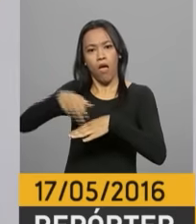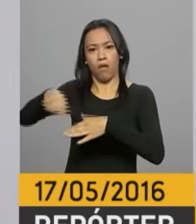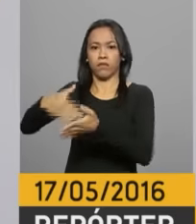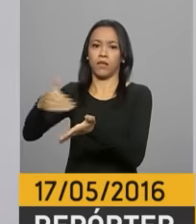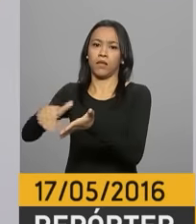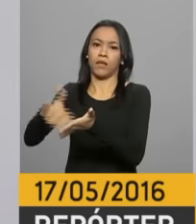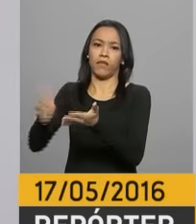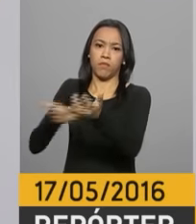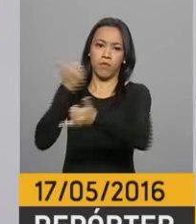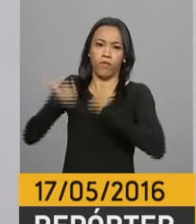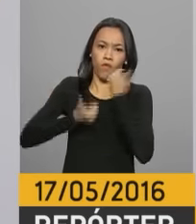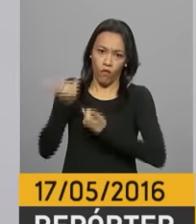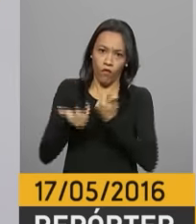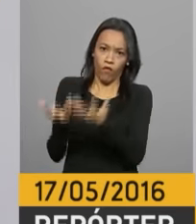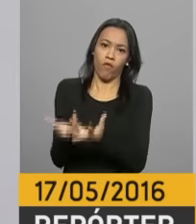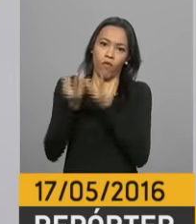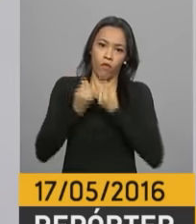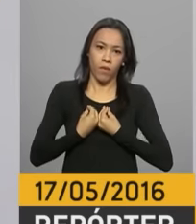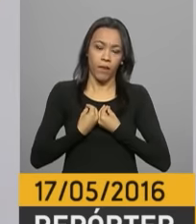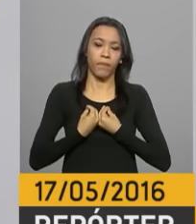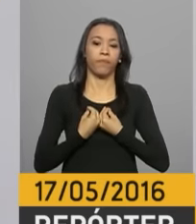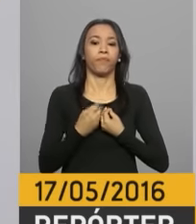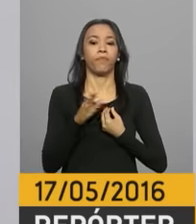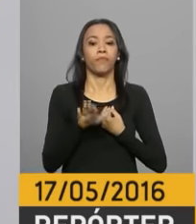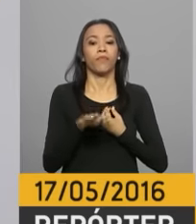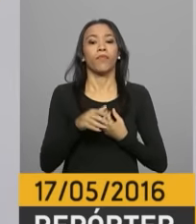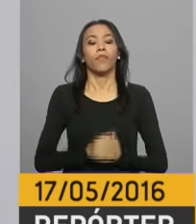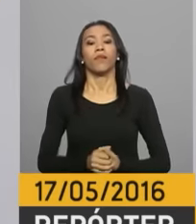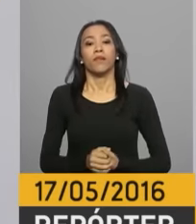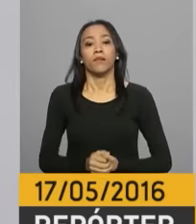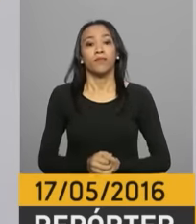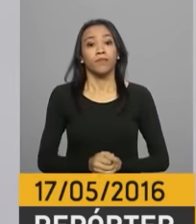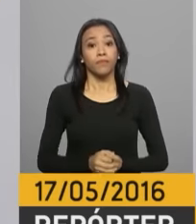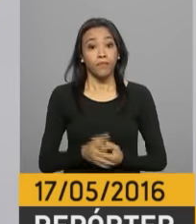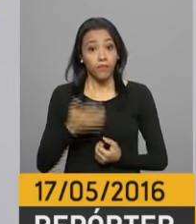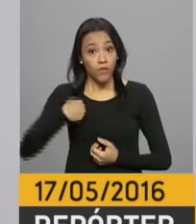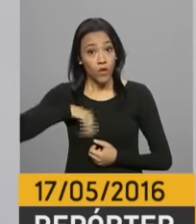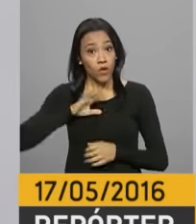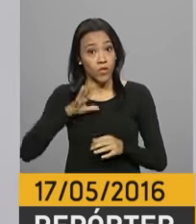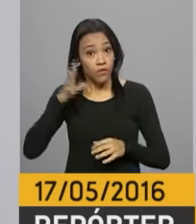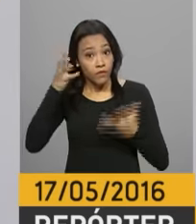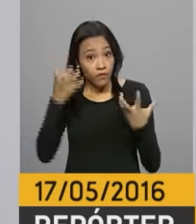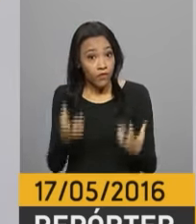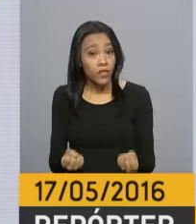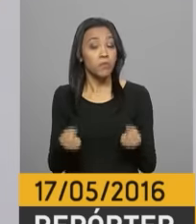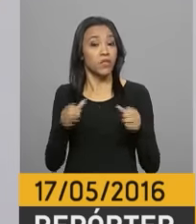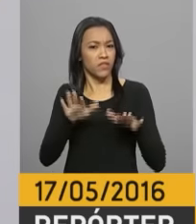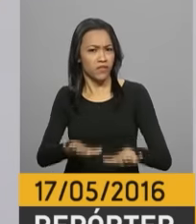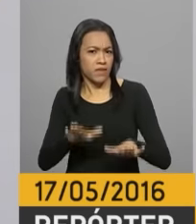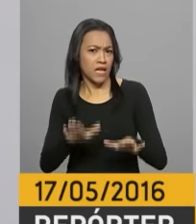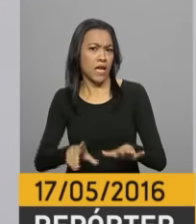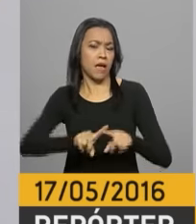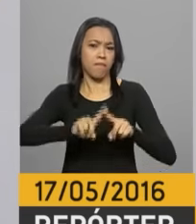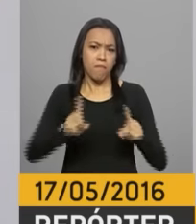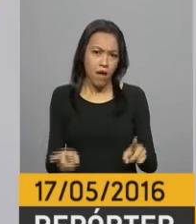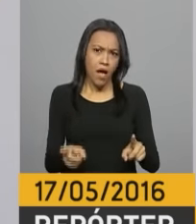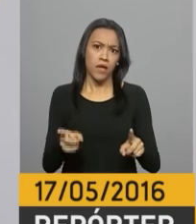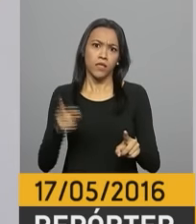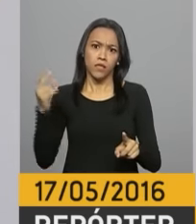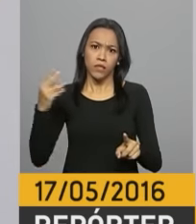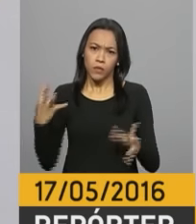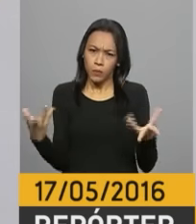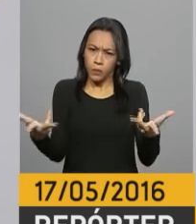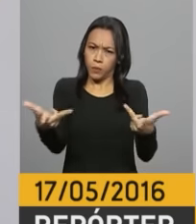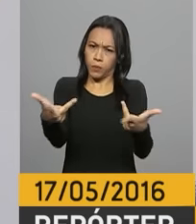Repetindo aquele mantra, vamos devagar que eu estou com pressa. Isto é, a ideia é nos mover rápido, mas de